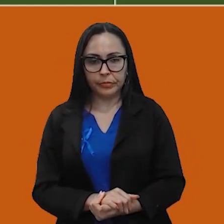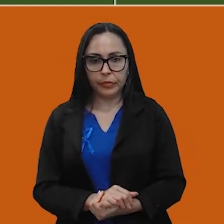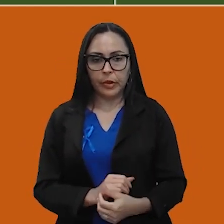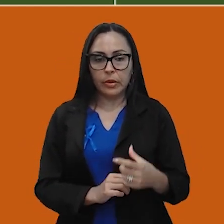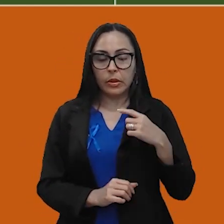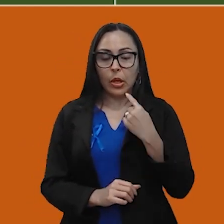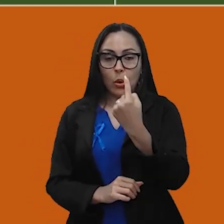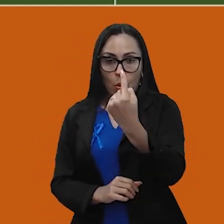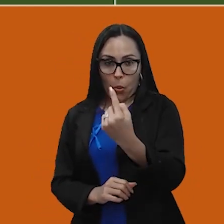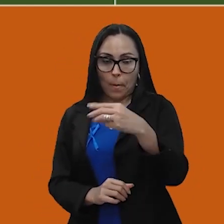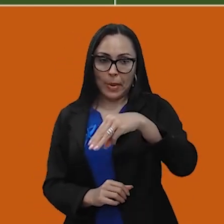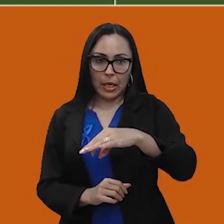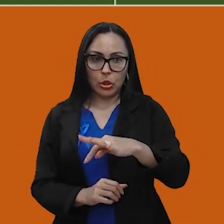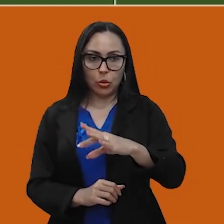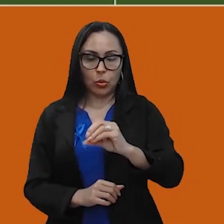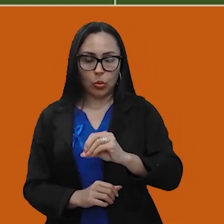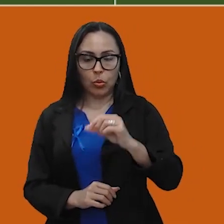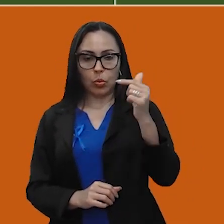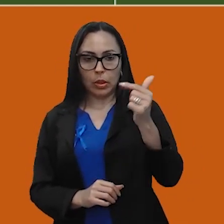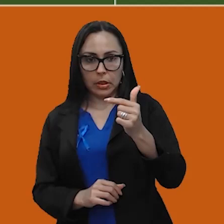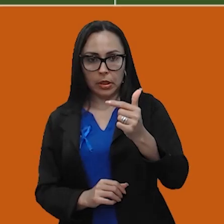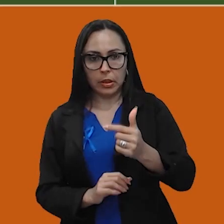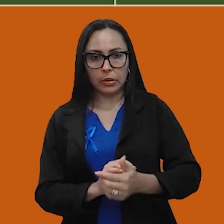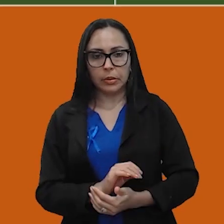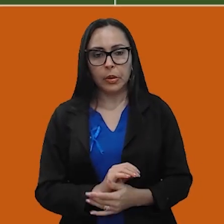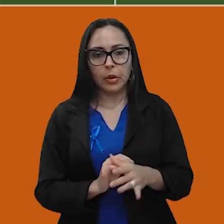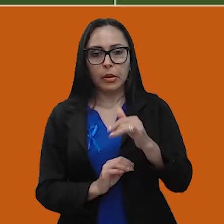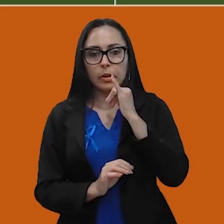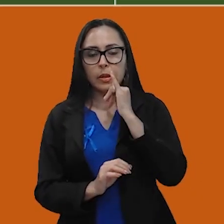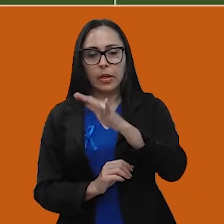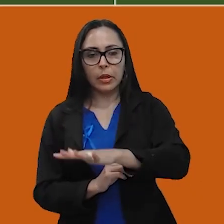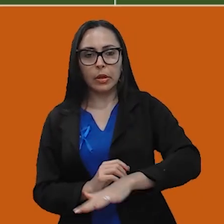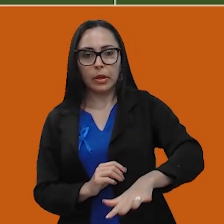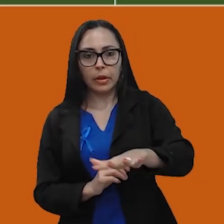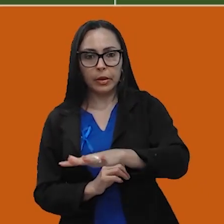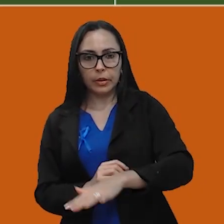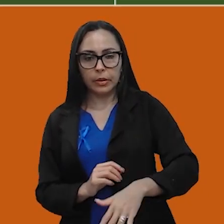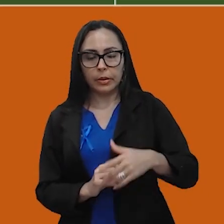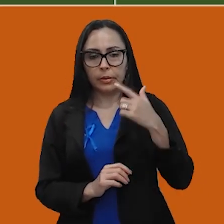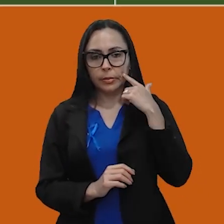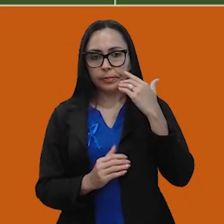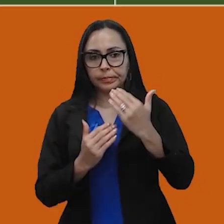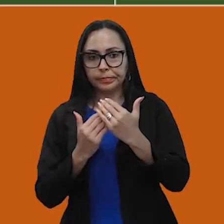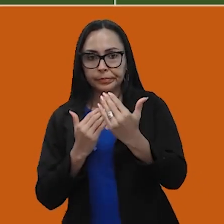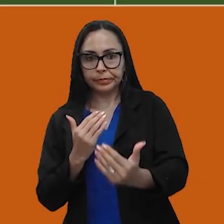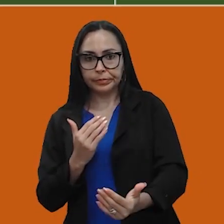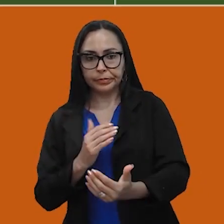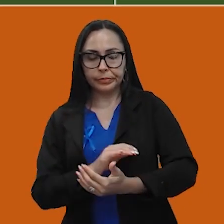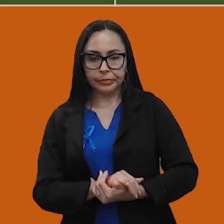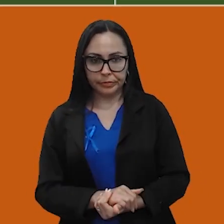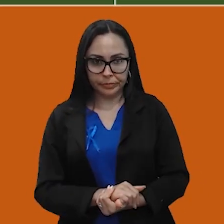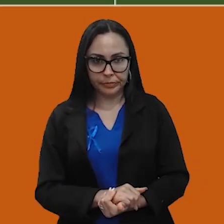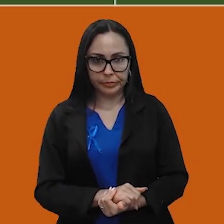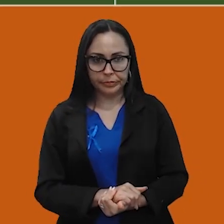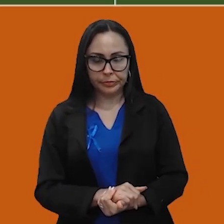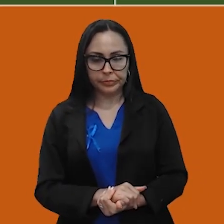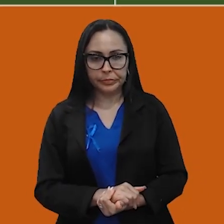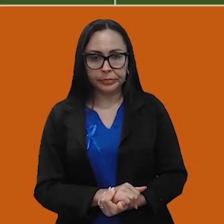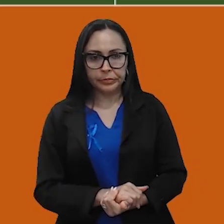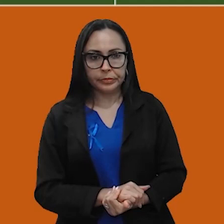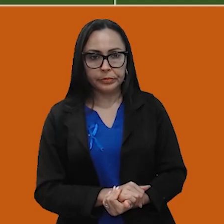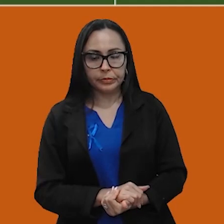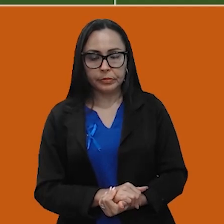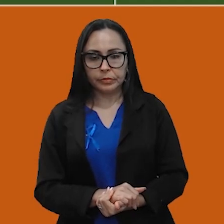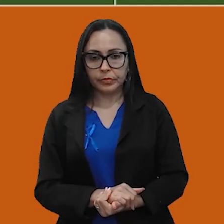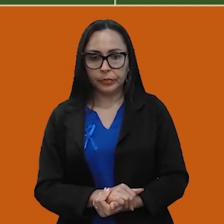quadrado, como aí tu tens aí, por exemplo, um espaço, tu dá um passo, estica tua perna, dá um passo na tua sala aí, de comprimento e